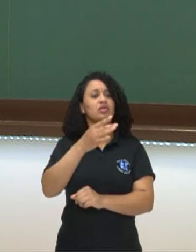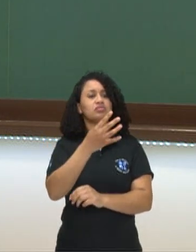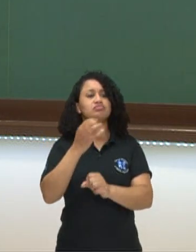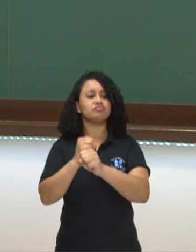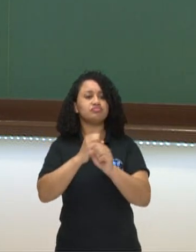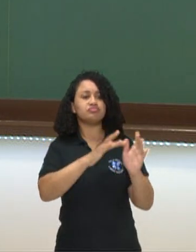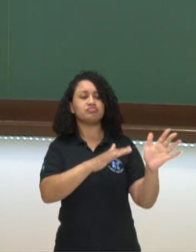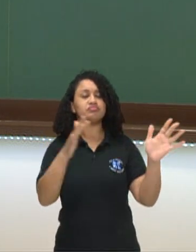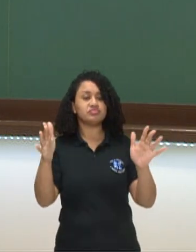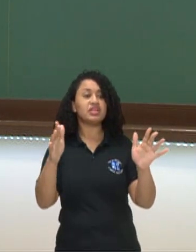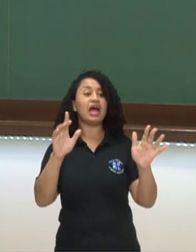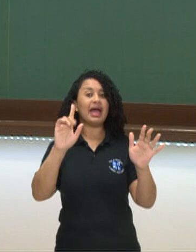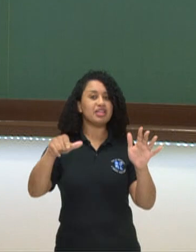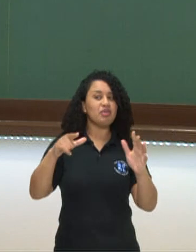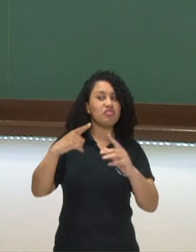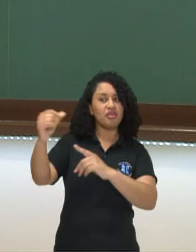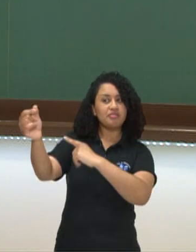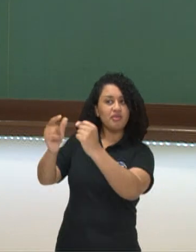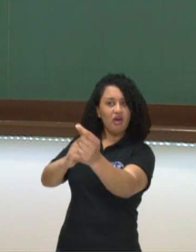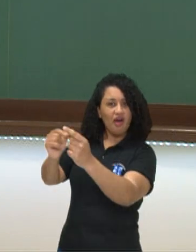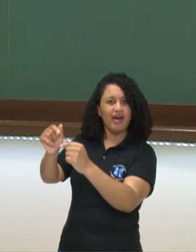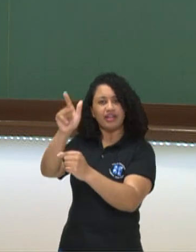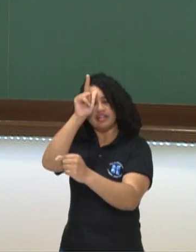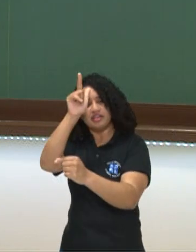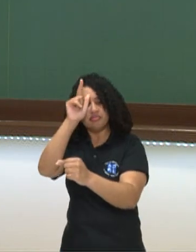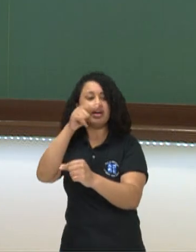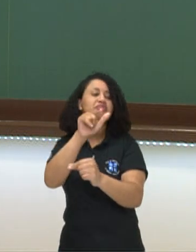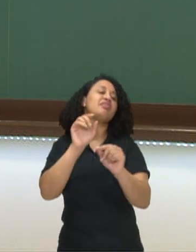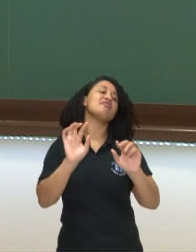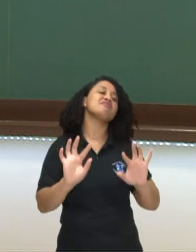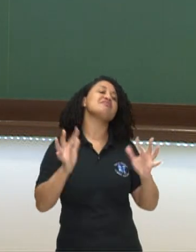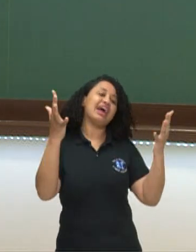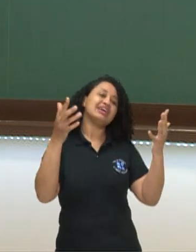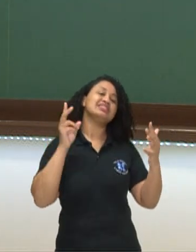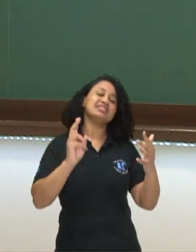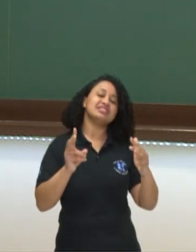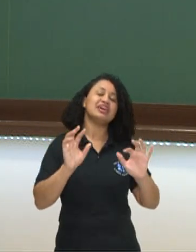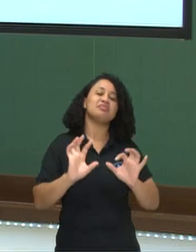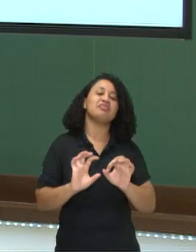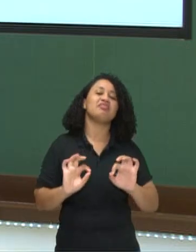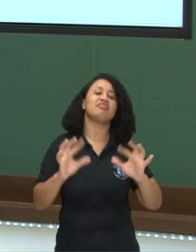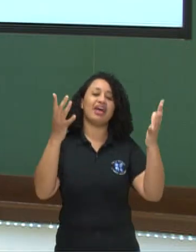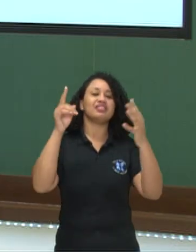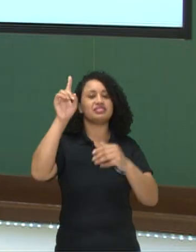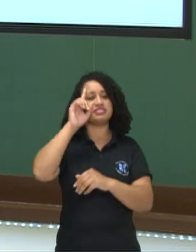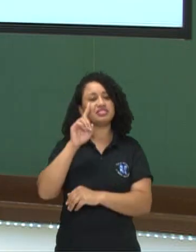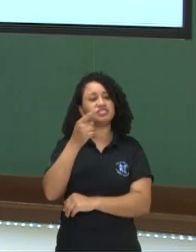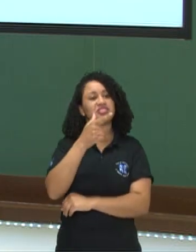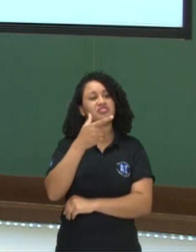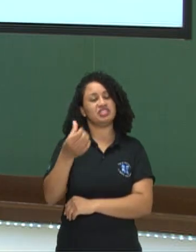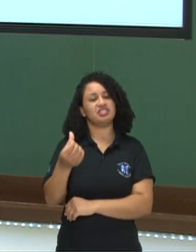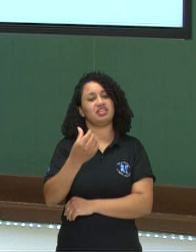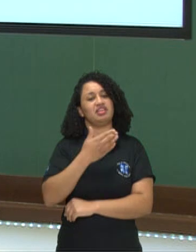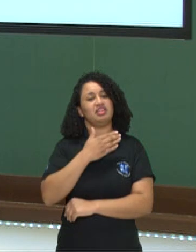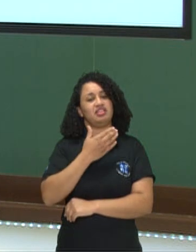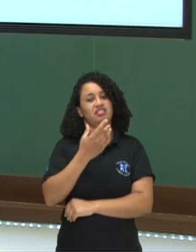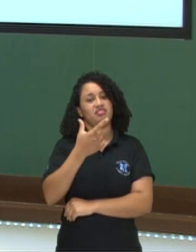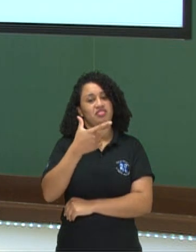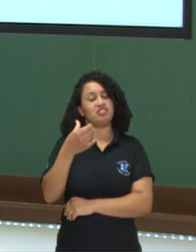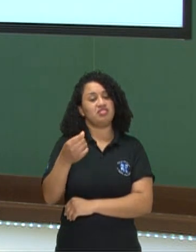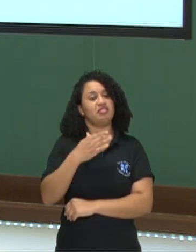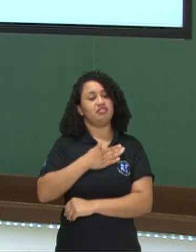foram comemorar essa liberação, e todos os anos é comemorada esta data. Relembrar acontecimentos